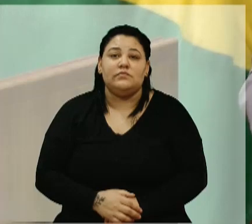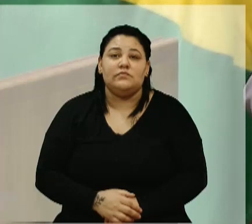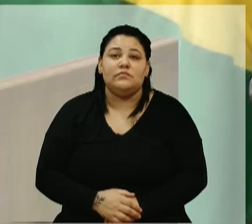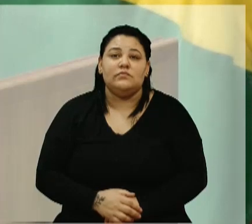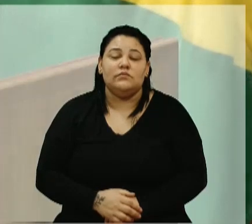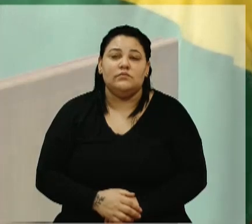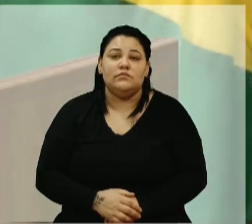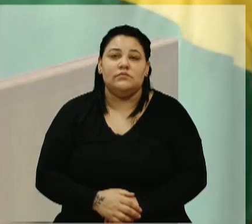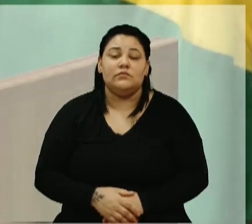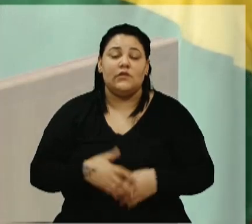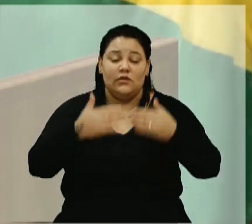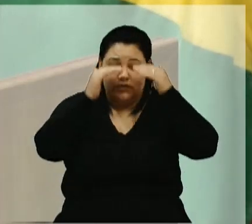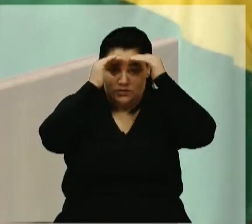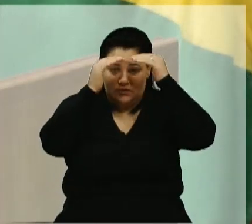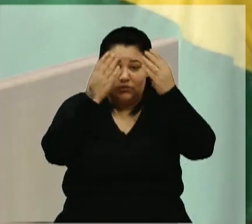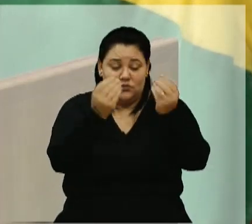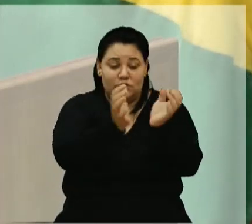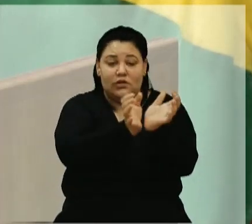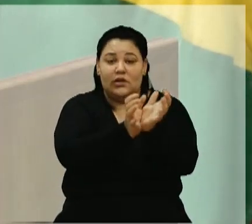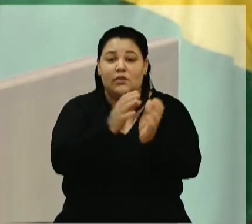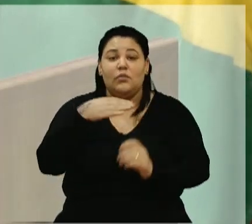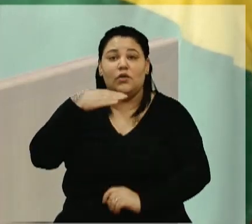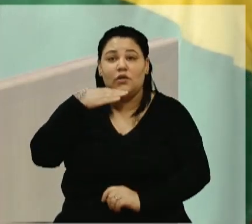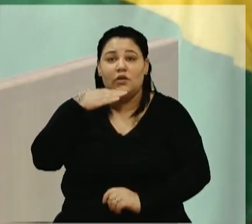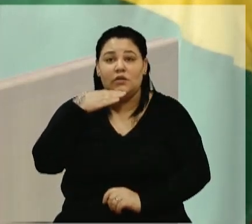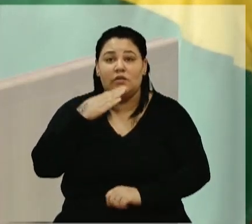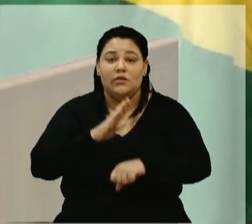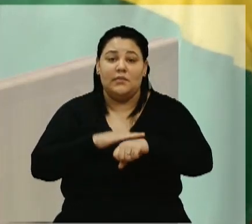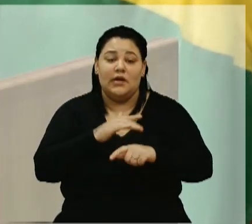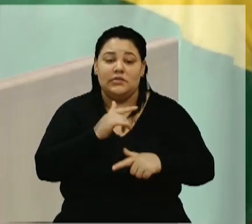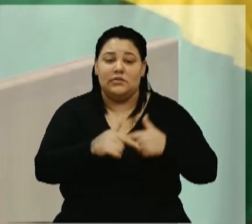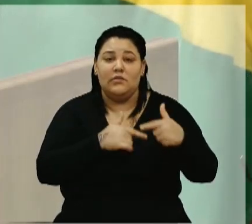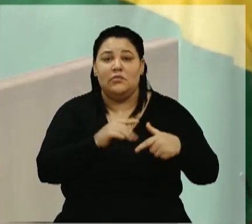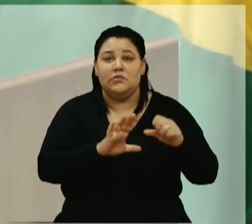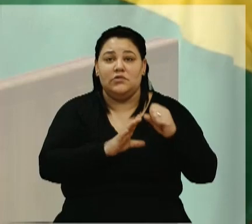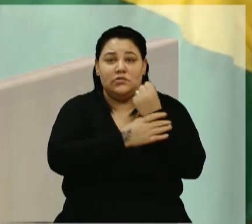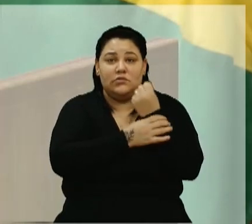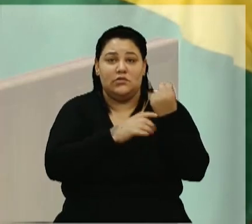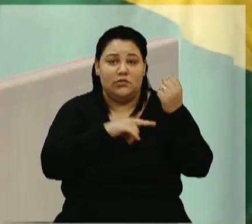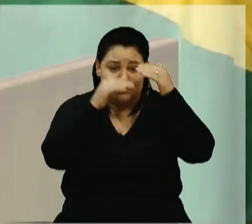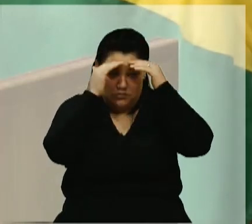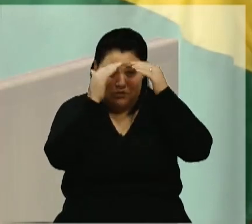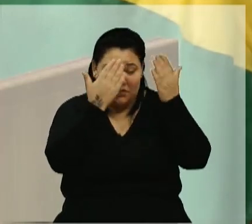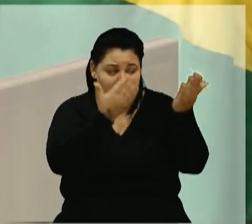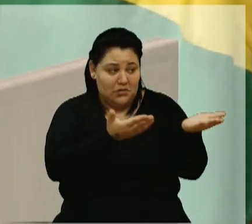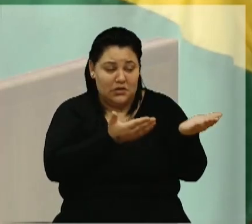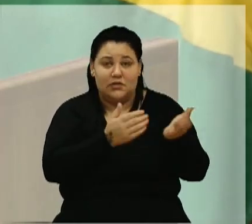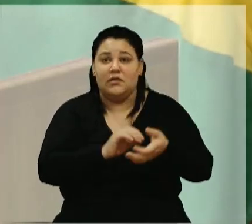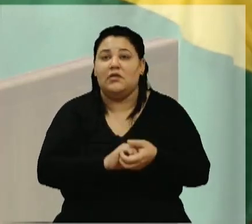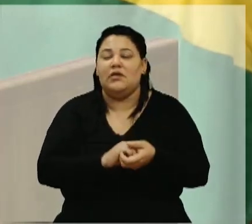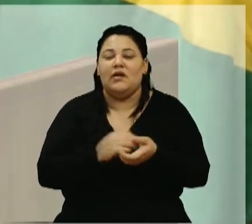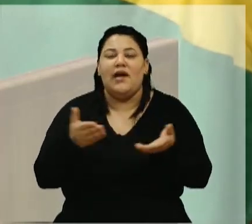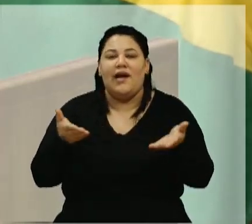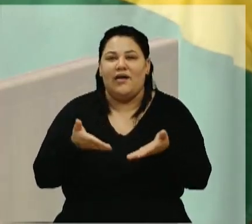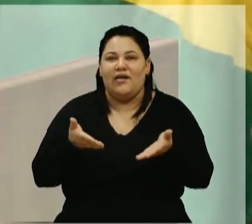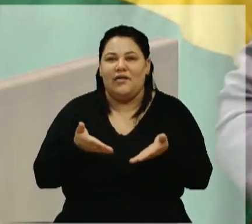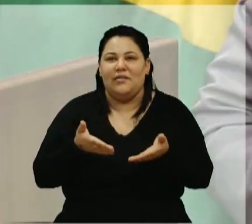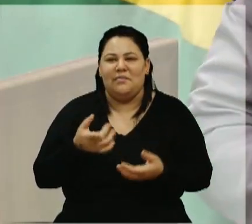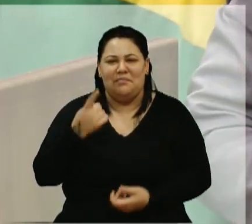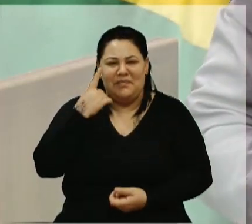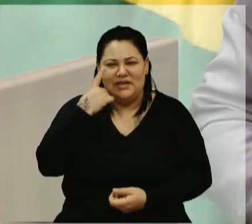Então, eu respeito muito o colega Bortola, até porque é um dos que mais trabalhou pela segurança, e eu tenho muito respeito por ele. Agora,